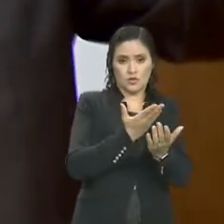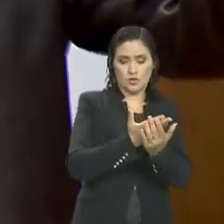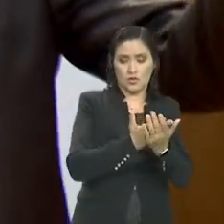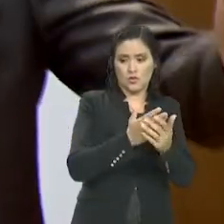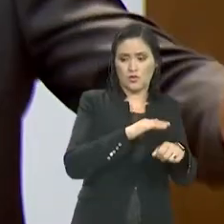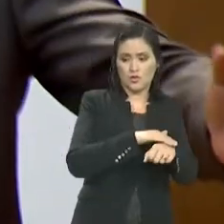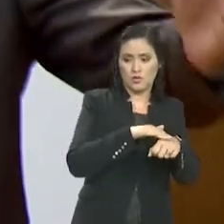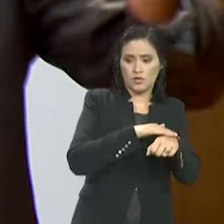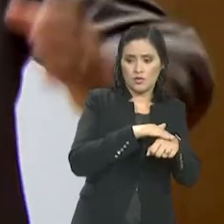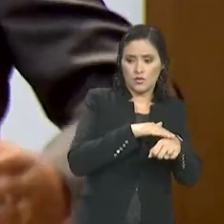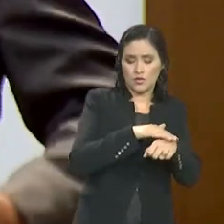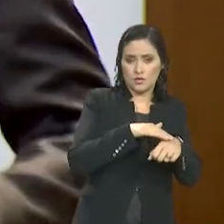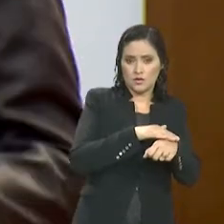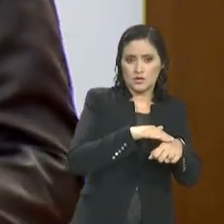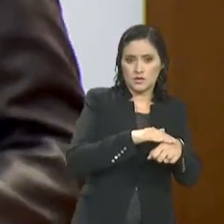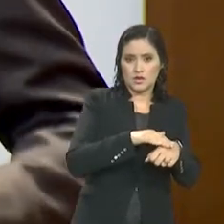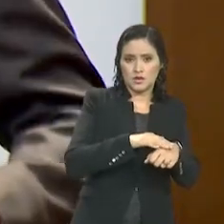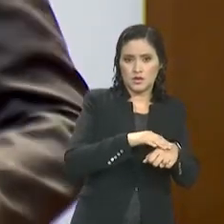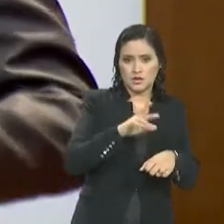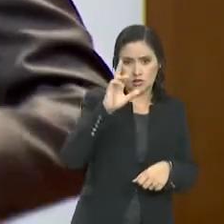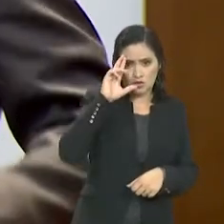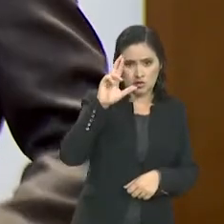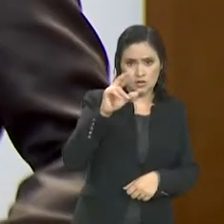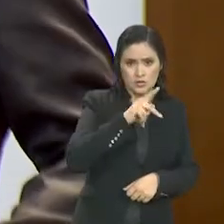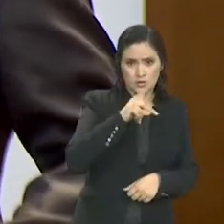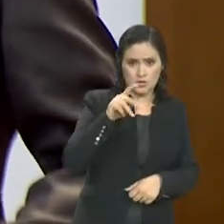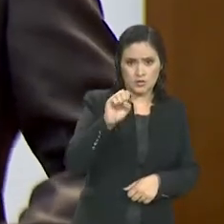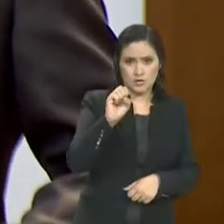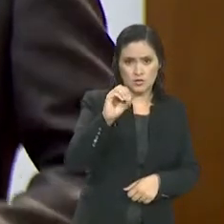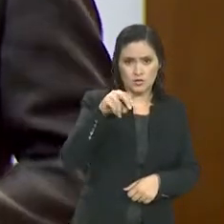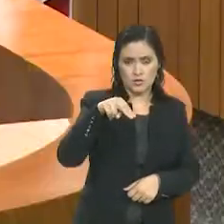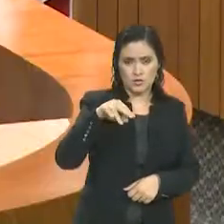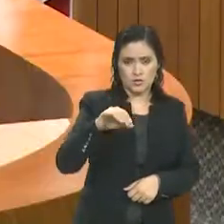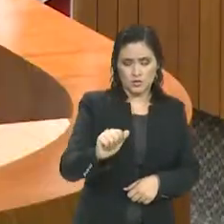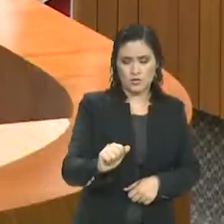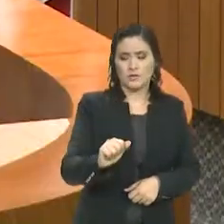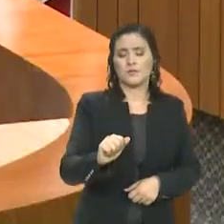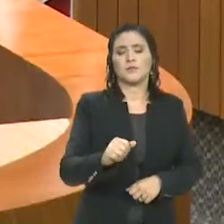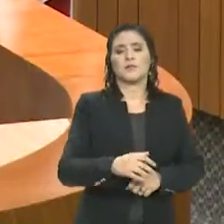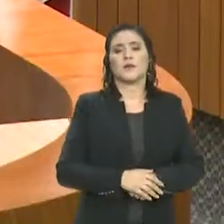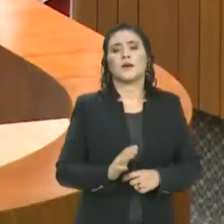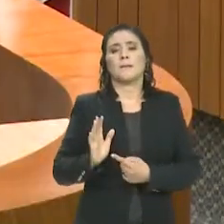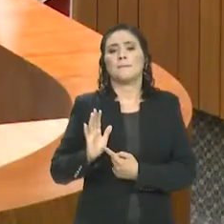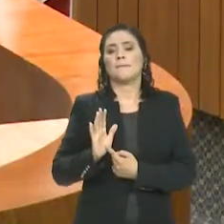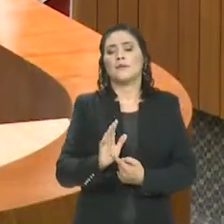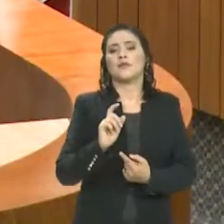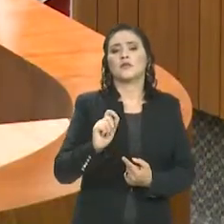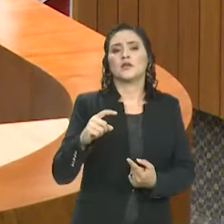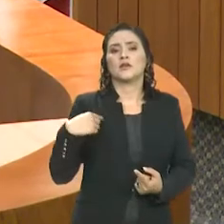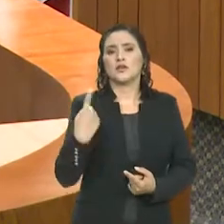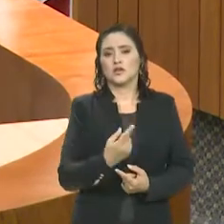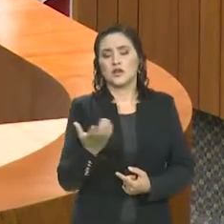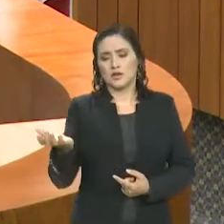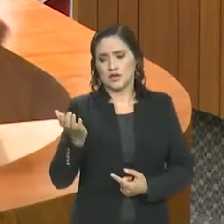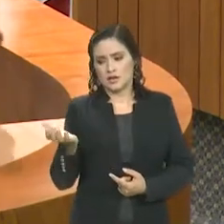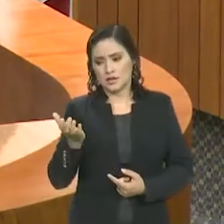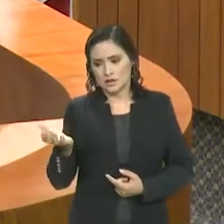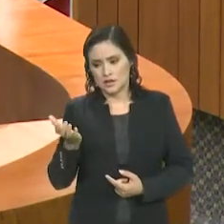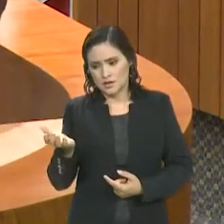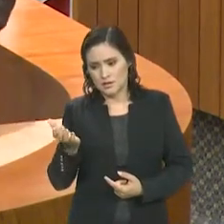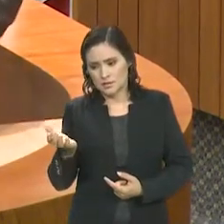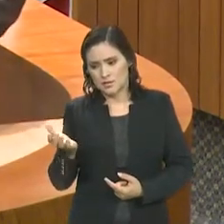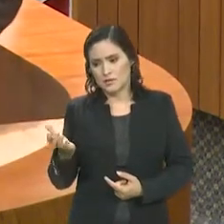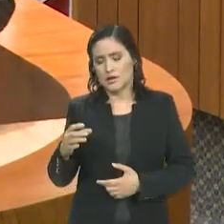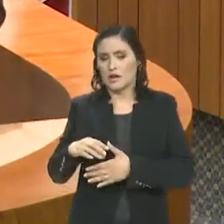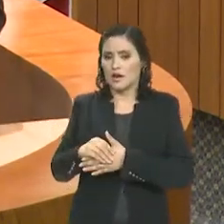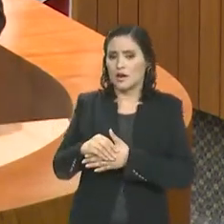gestora, a professora Sônia, com todo o colegiado, mostrei que nós queríamos levar aquele equipamento para o